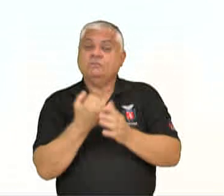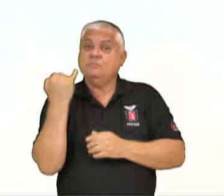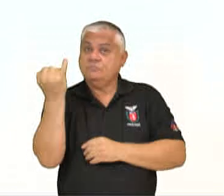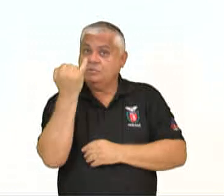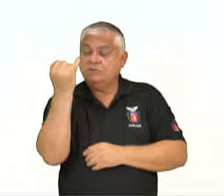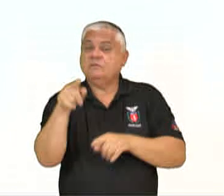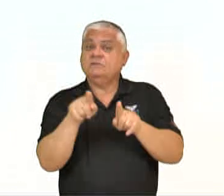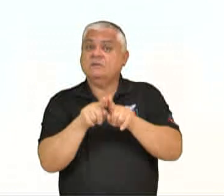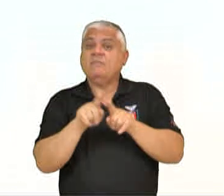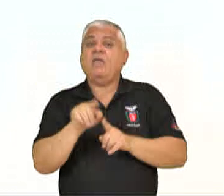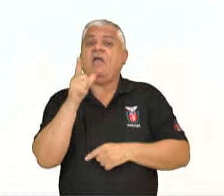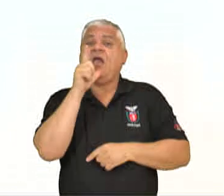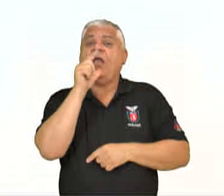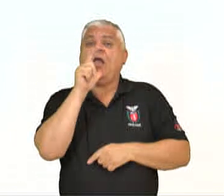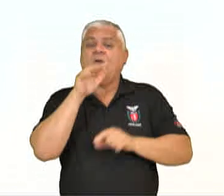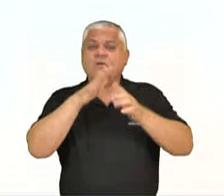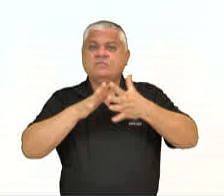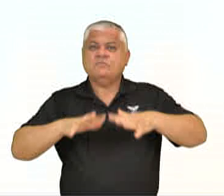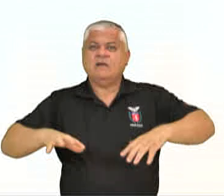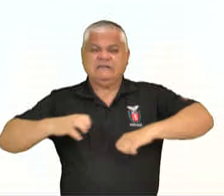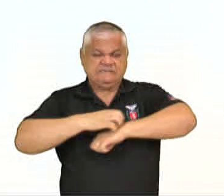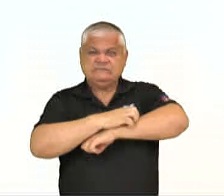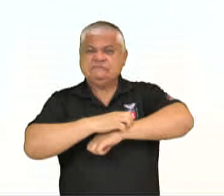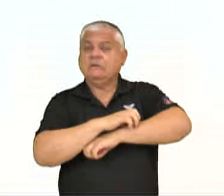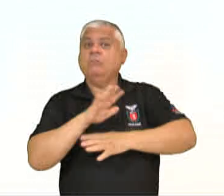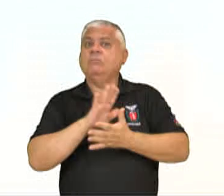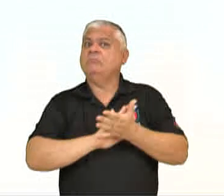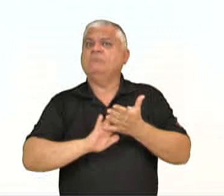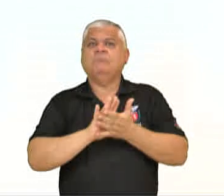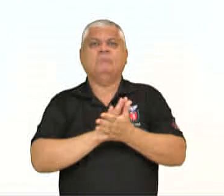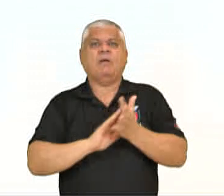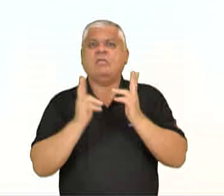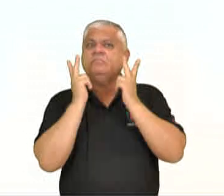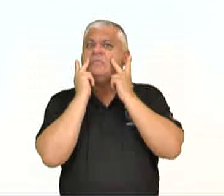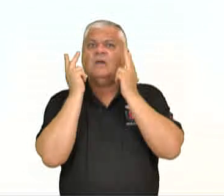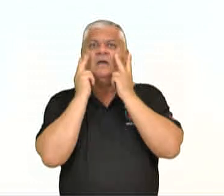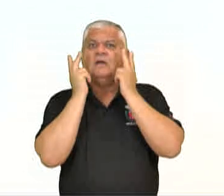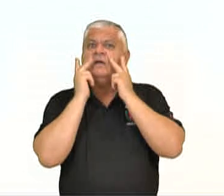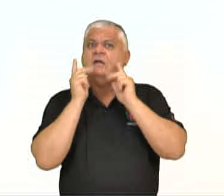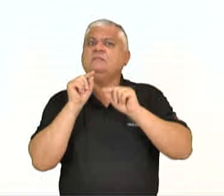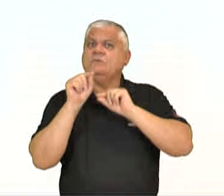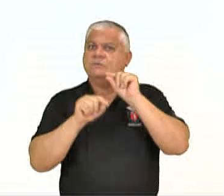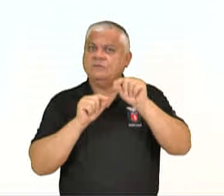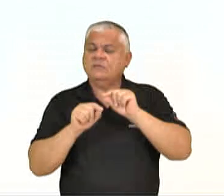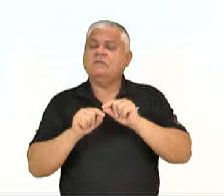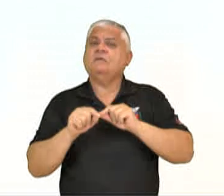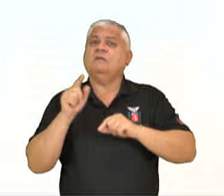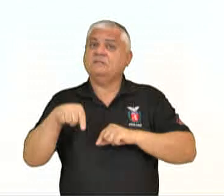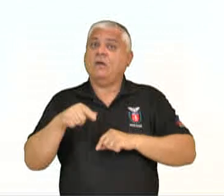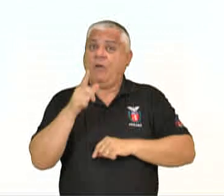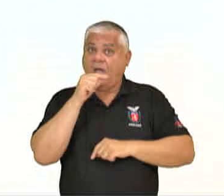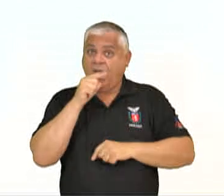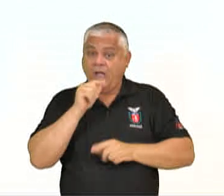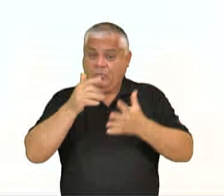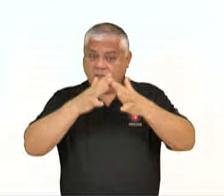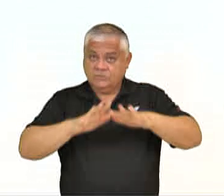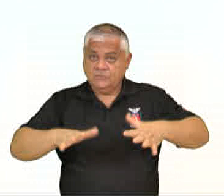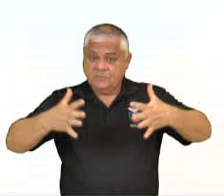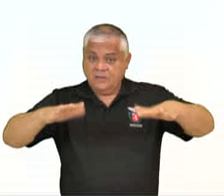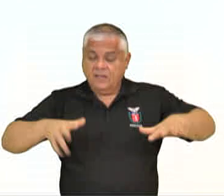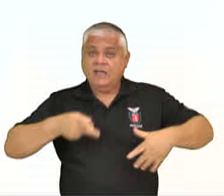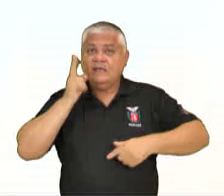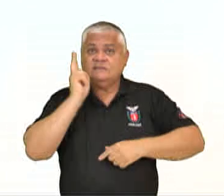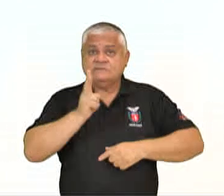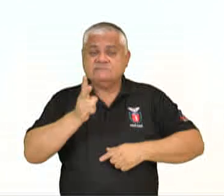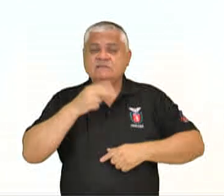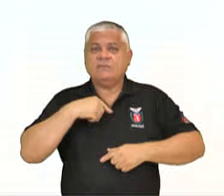é que a água do mar não irrita a pele, destaca a profissional, ressaltando: por isso, sempre que atendo